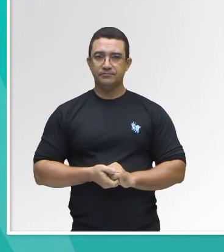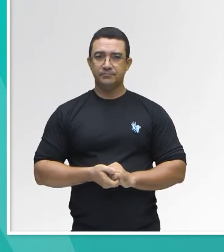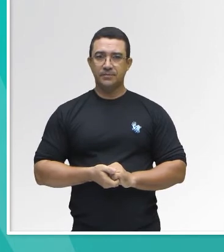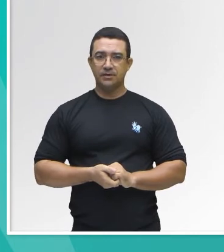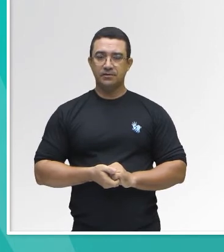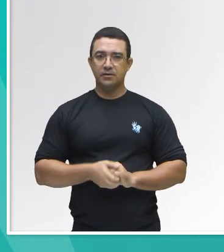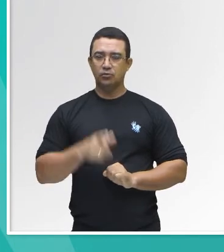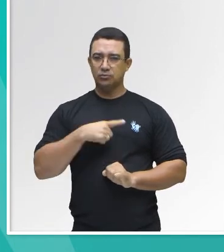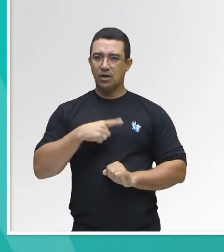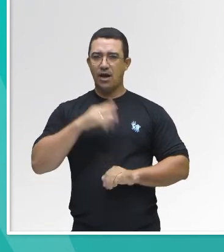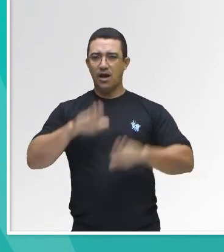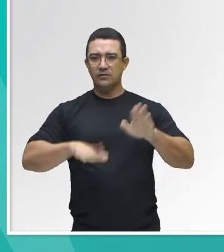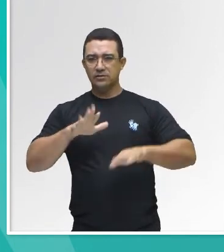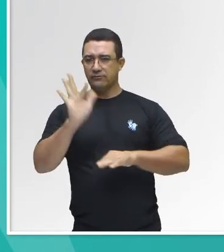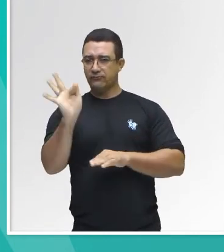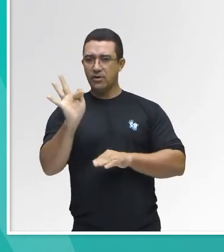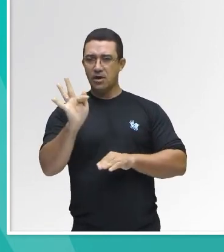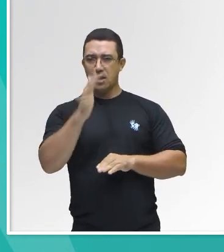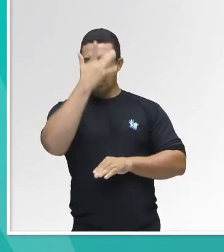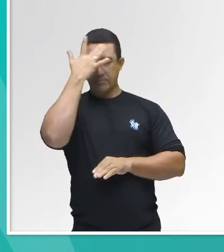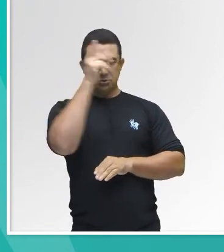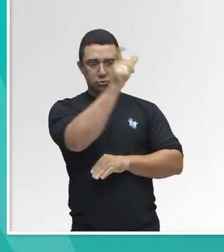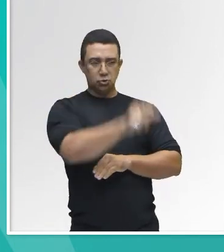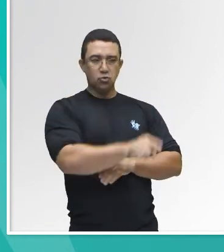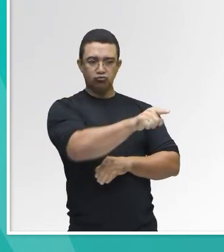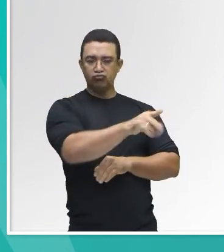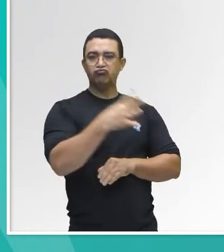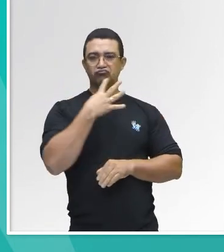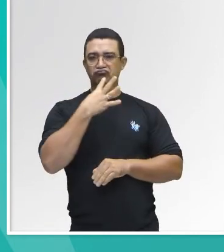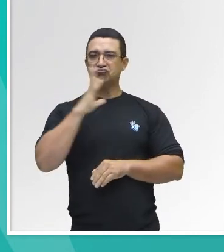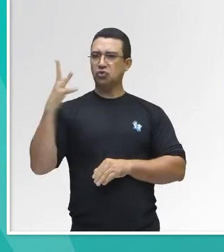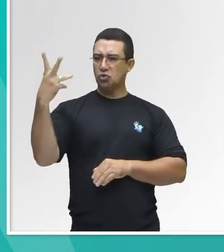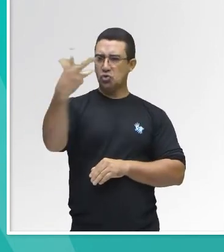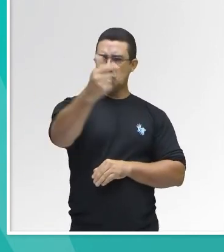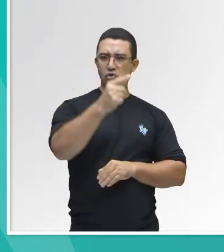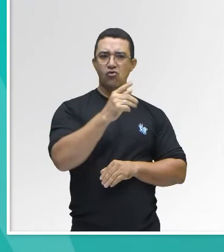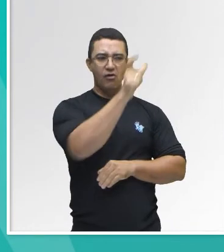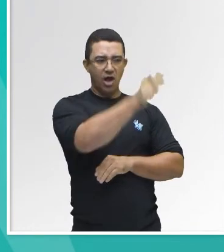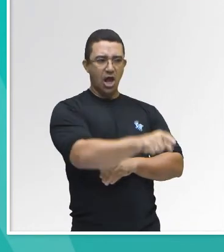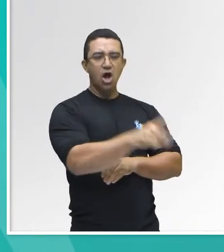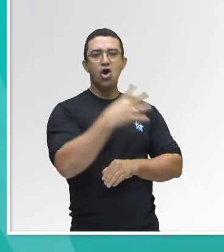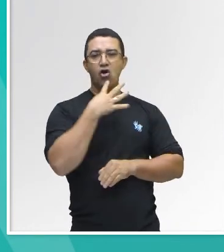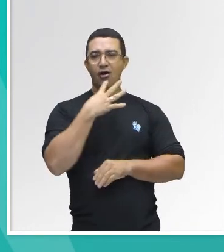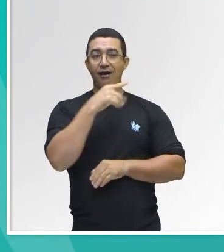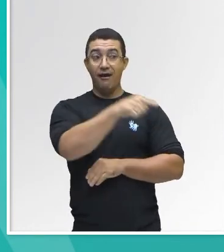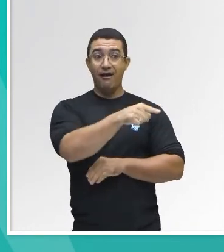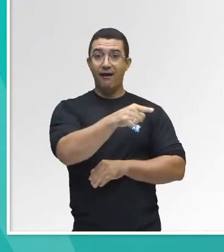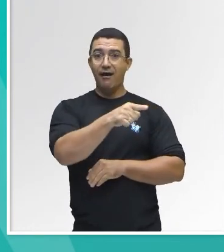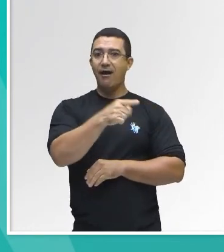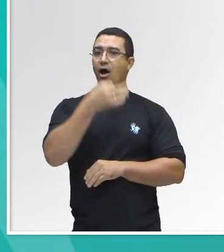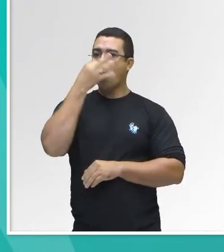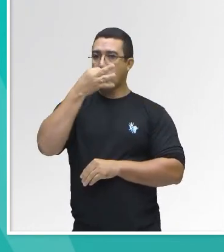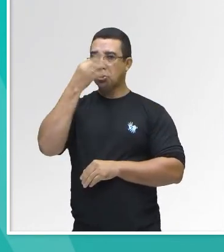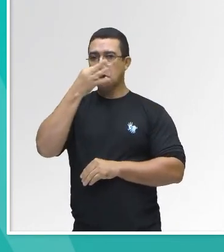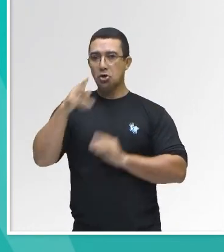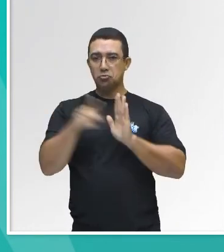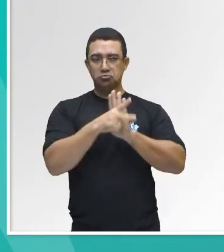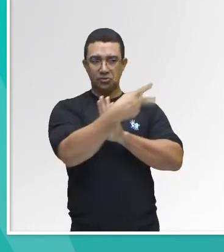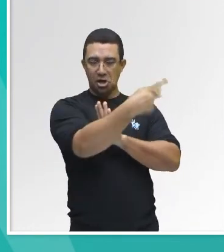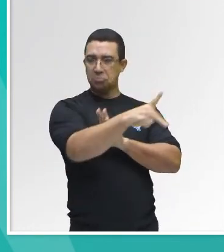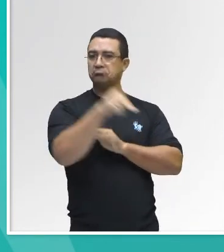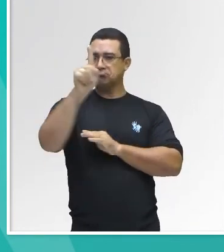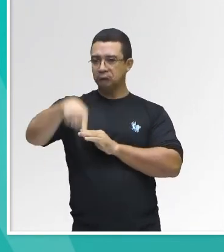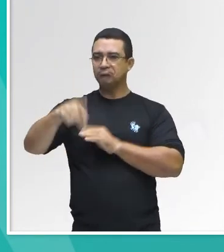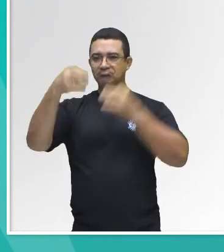uma apelação à popularidade, né? Se sustenta na ideia de que a maioria elege o correto